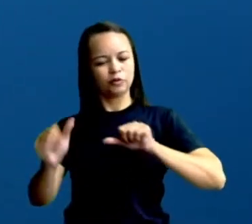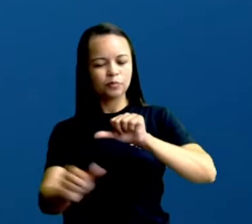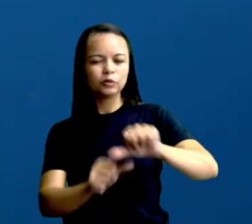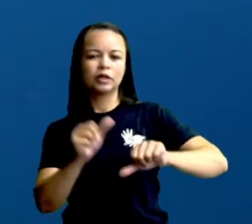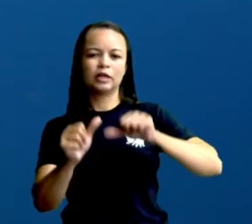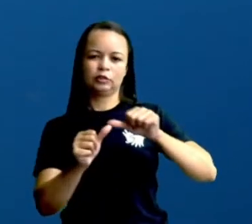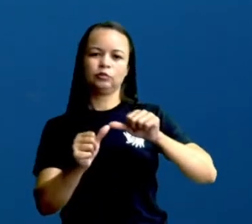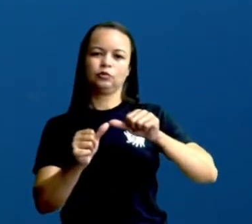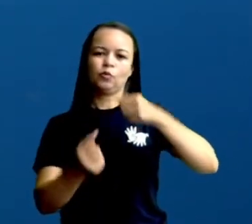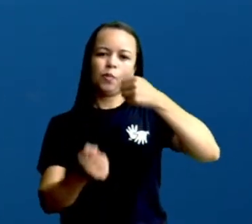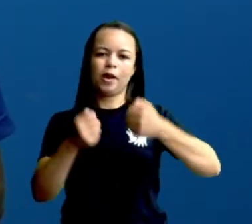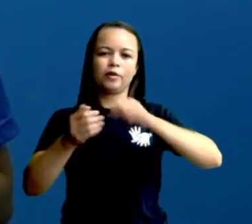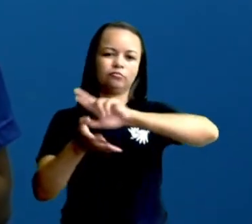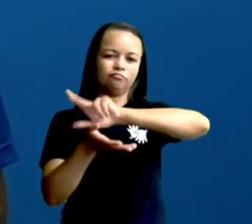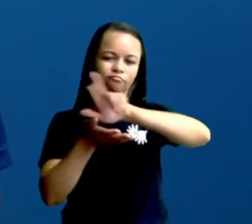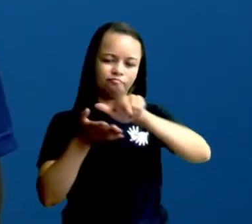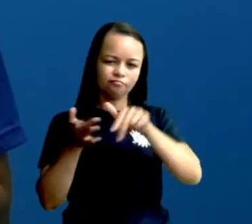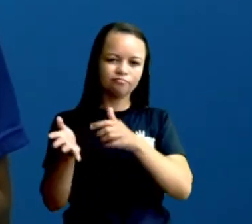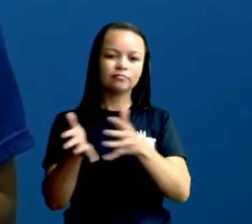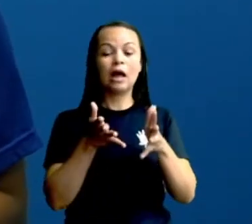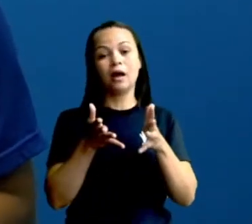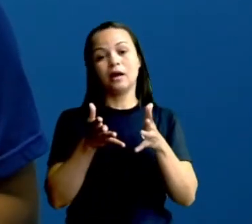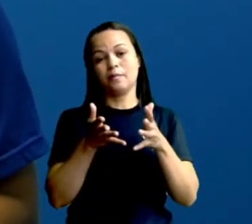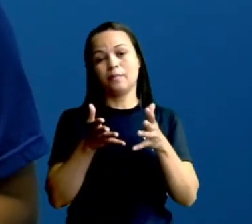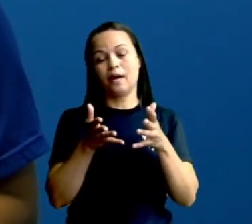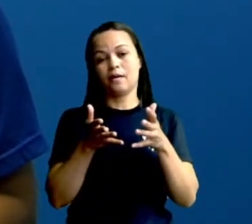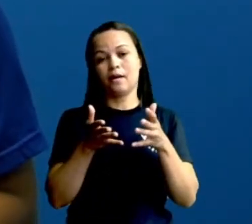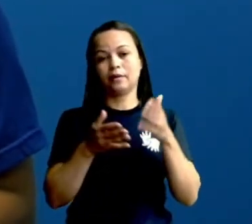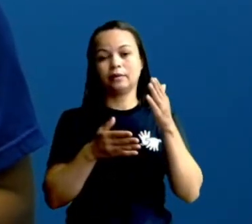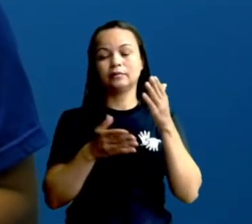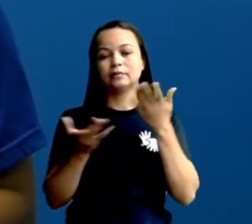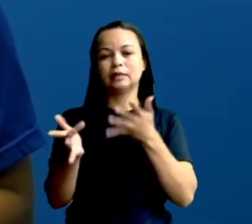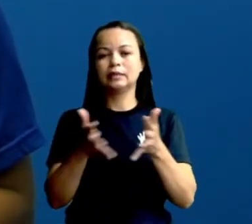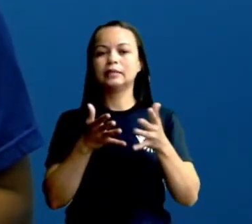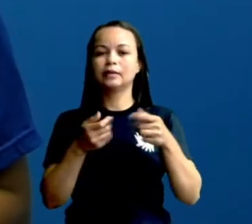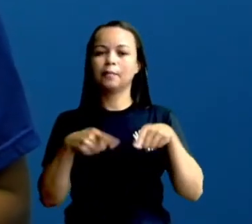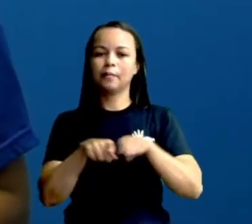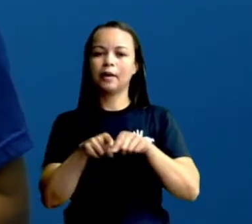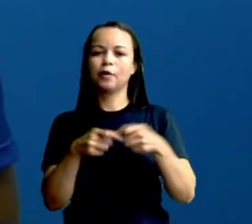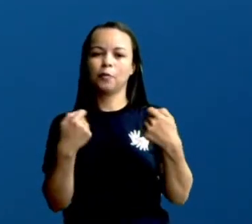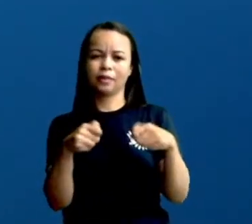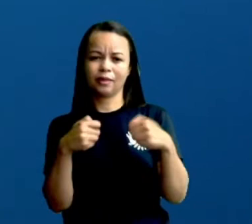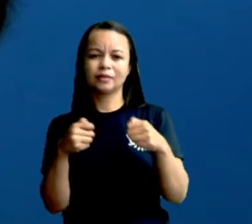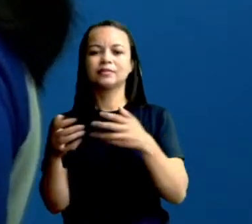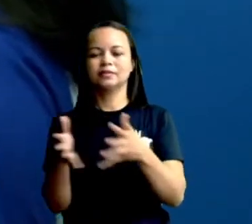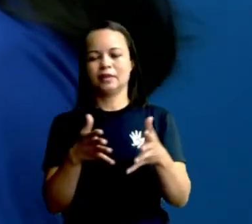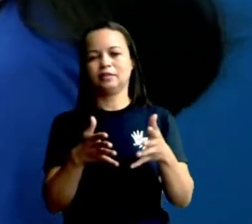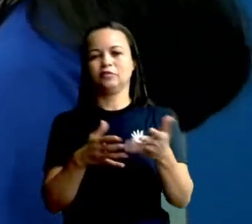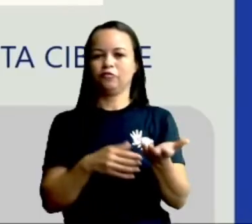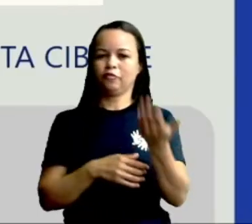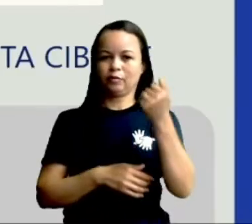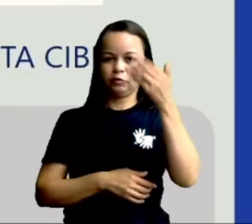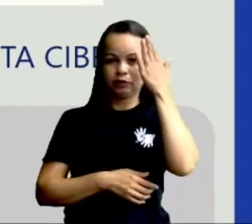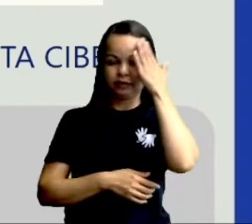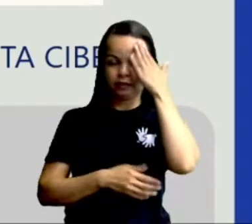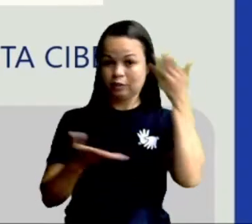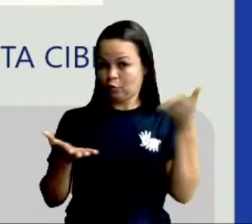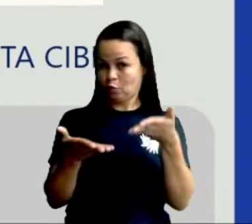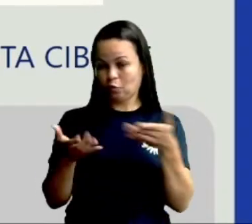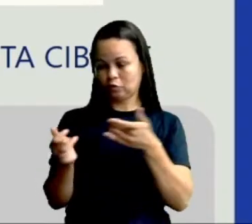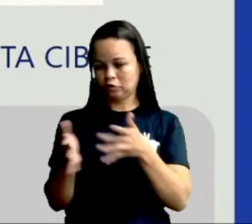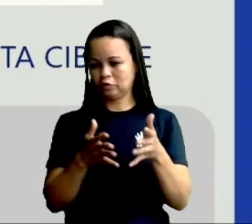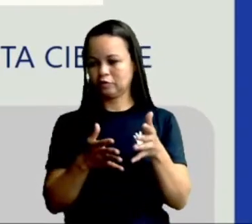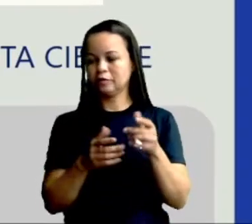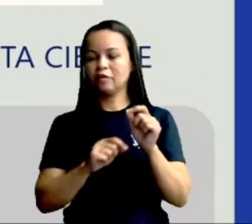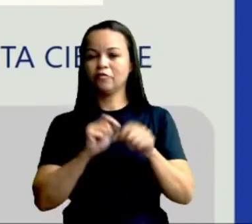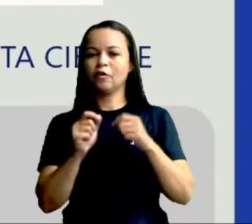de transportes, para atender também a uma necessidade. Vamos estudar isso hoje? Então vem cá comigo. Vamos aprender um pouquinho